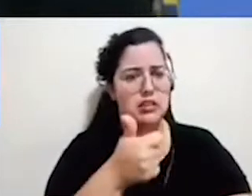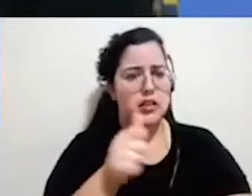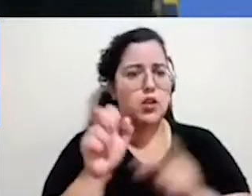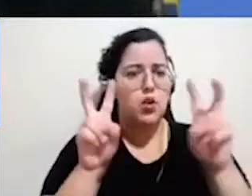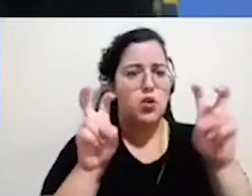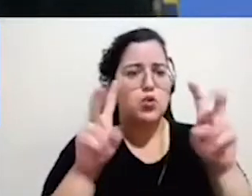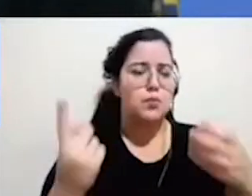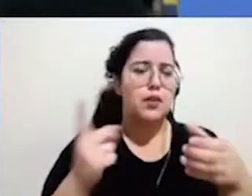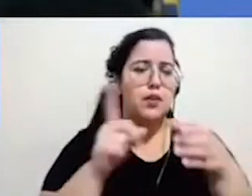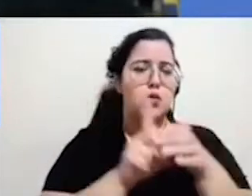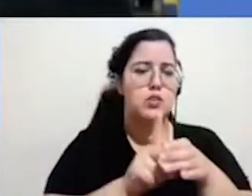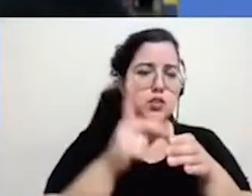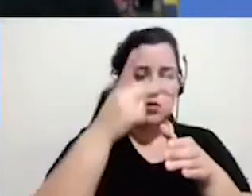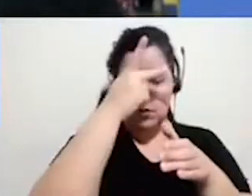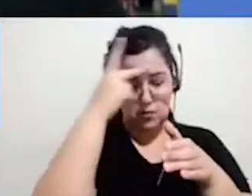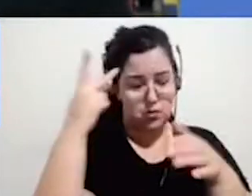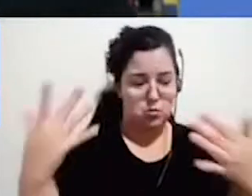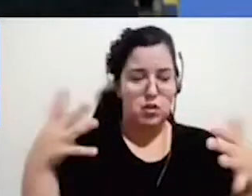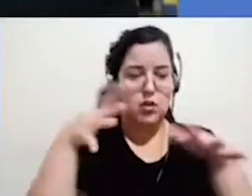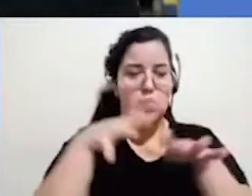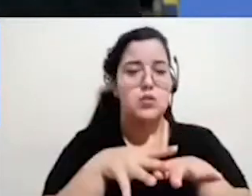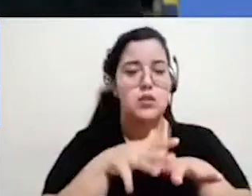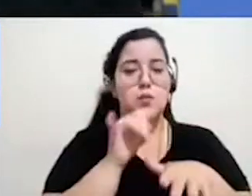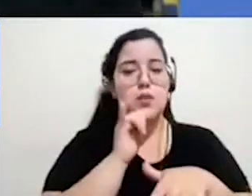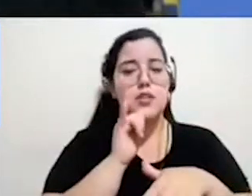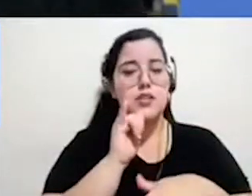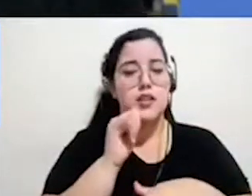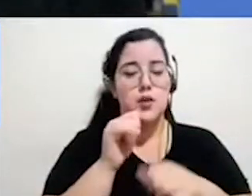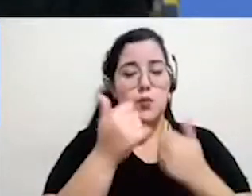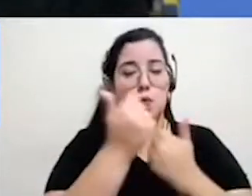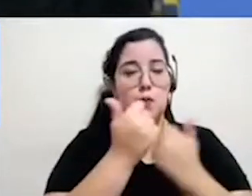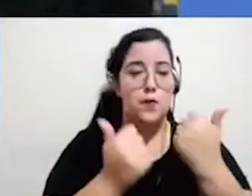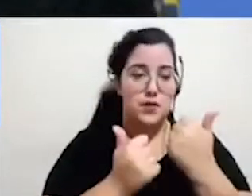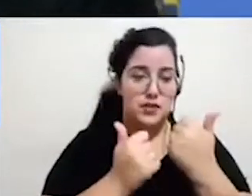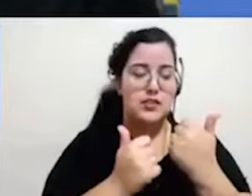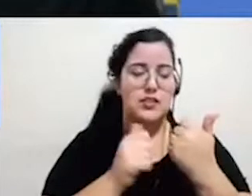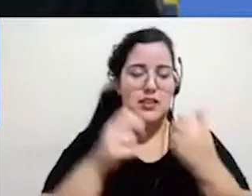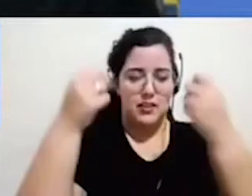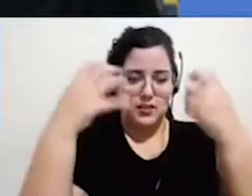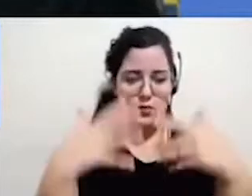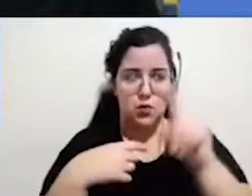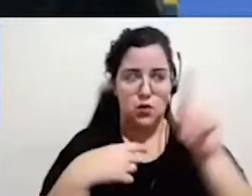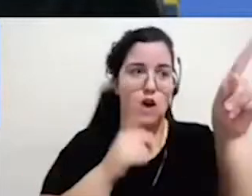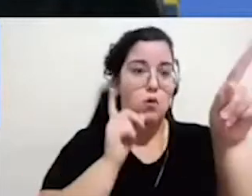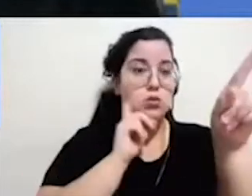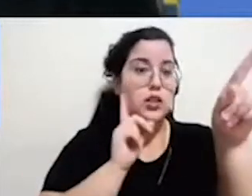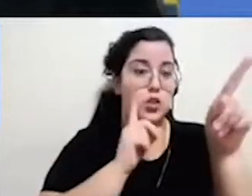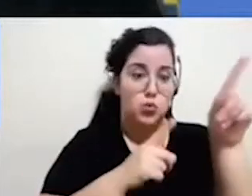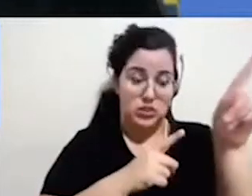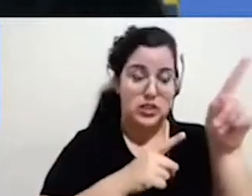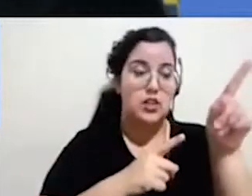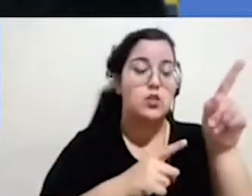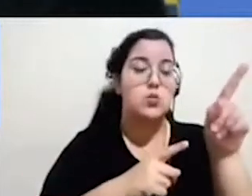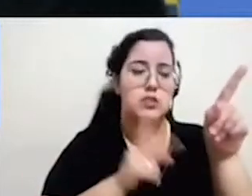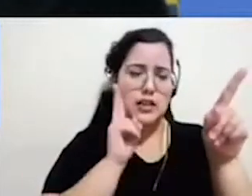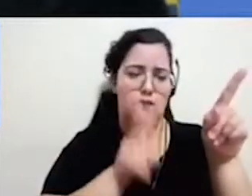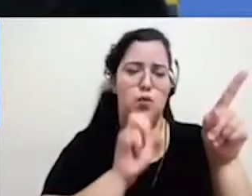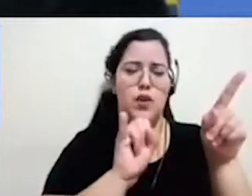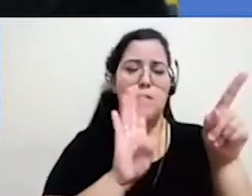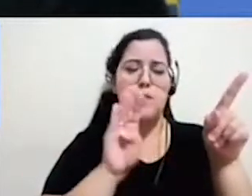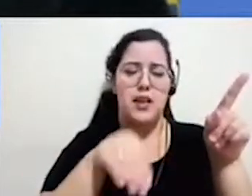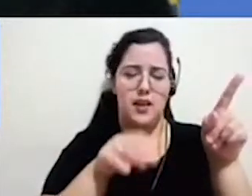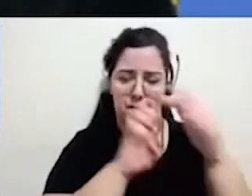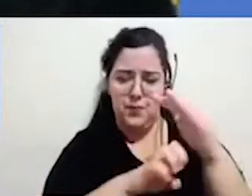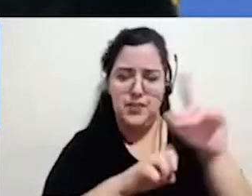que é contada por um vice-presidente de RH lá da IBM, nos Estados Unidos, que ele notou isso, que